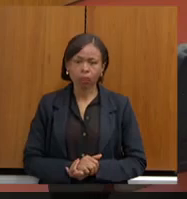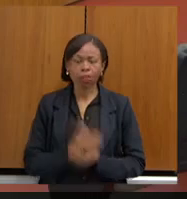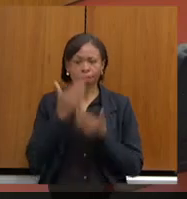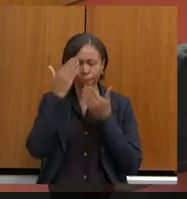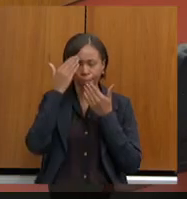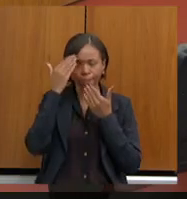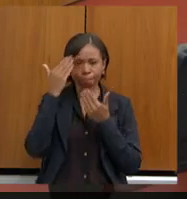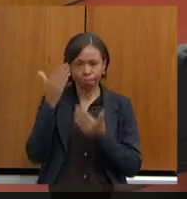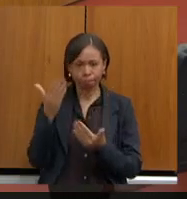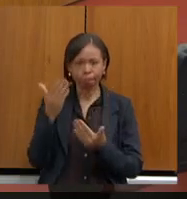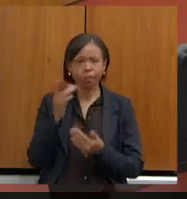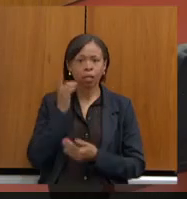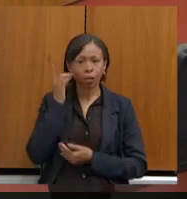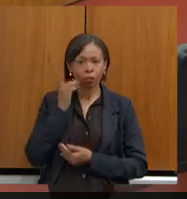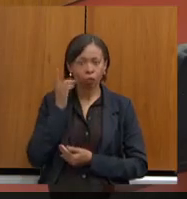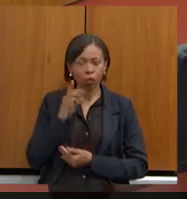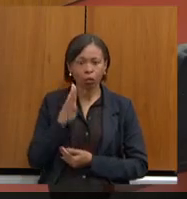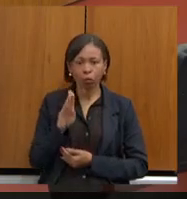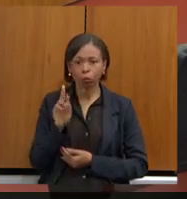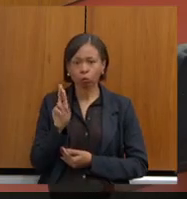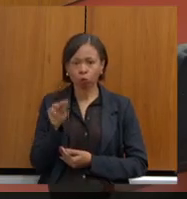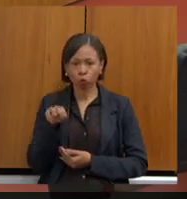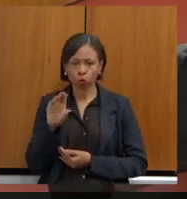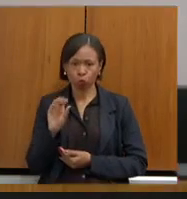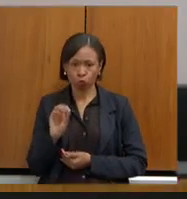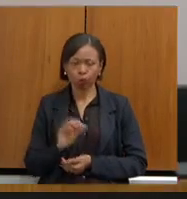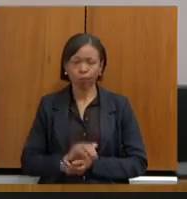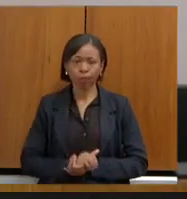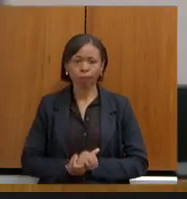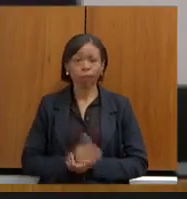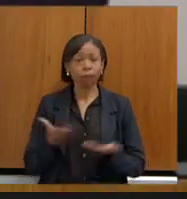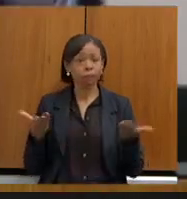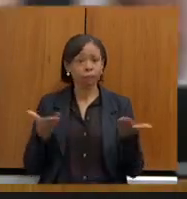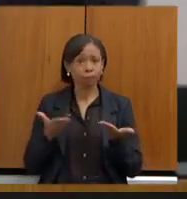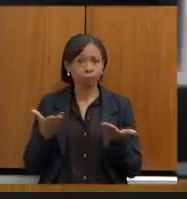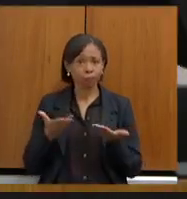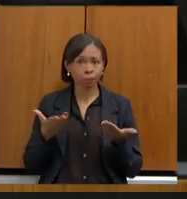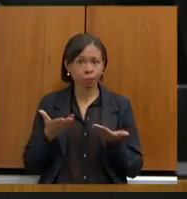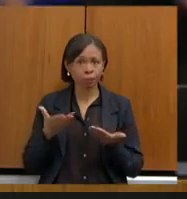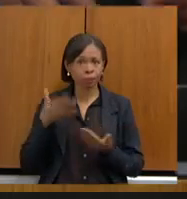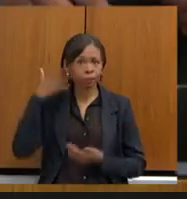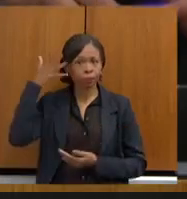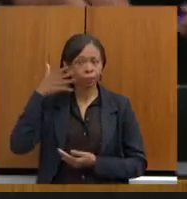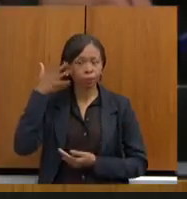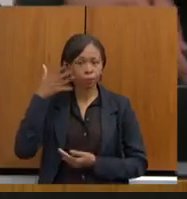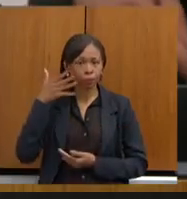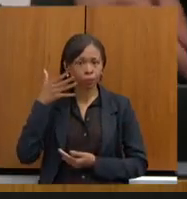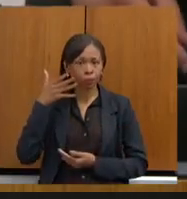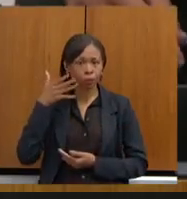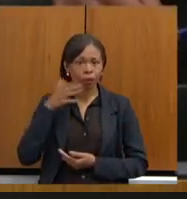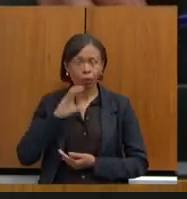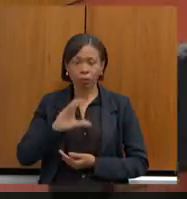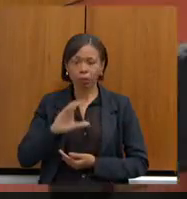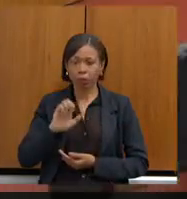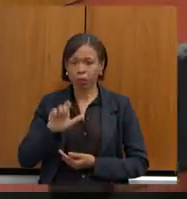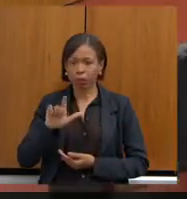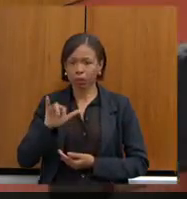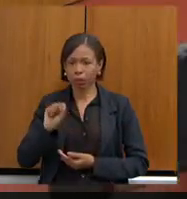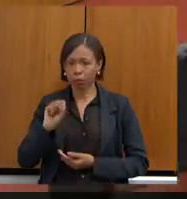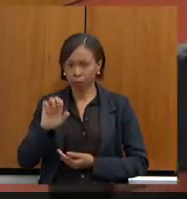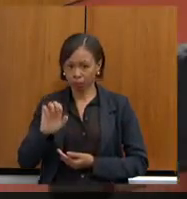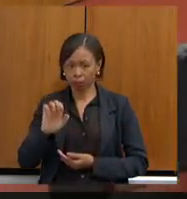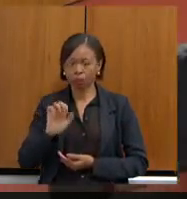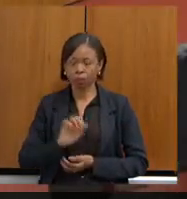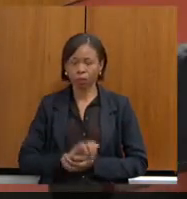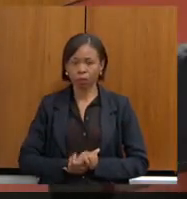agradecemos nos Deputado Bruno e passa uma palavra o ilustre Deputado das eles da viola para